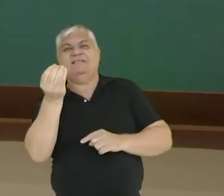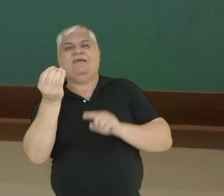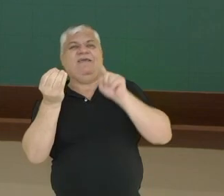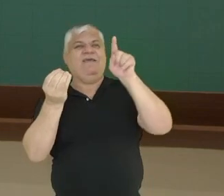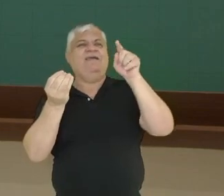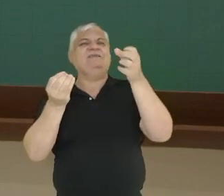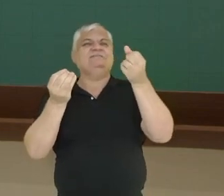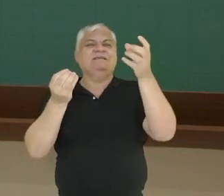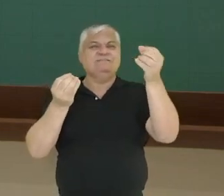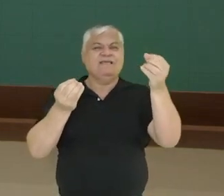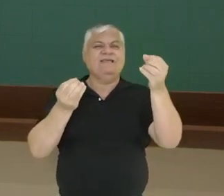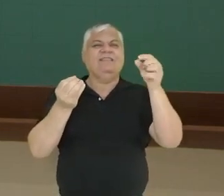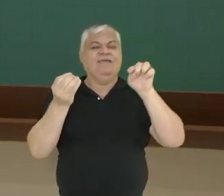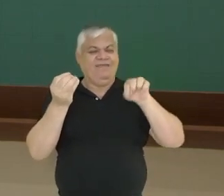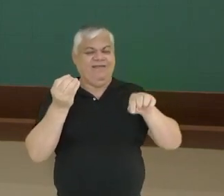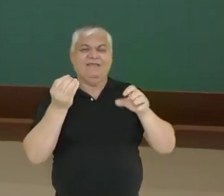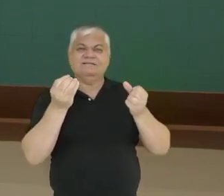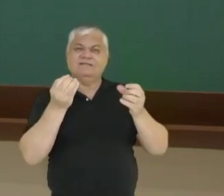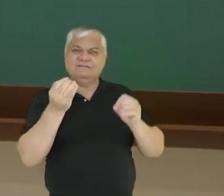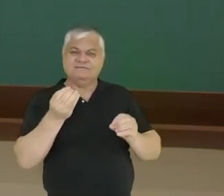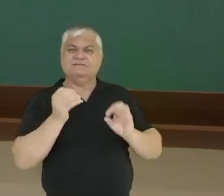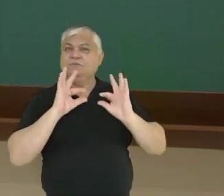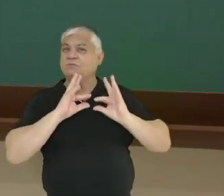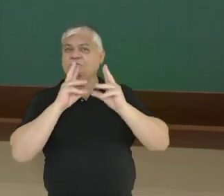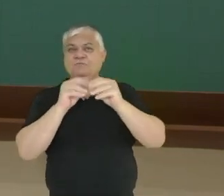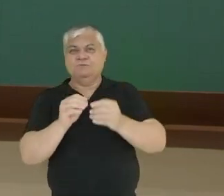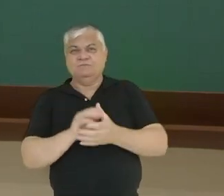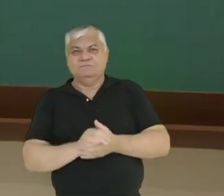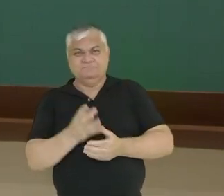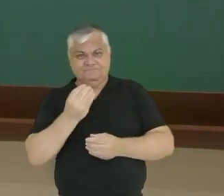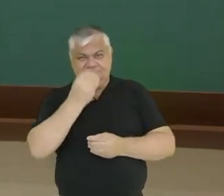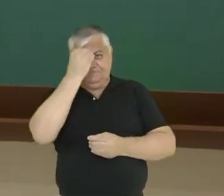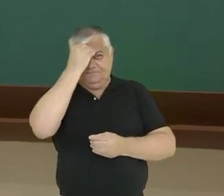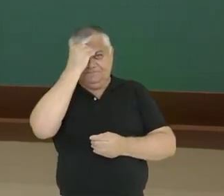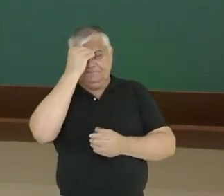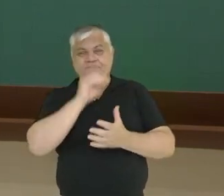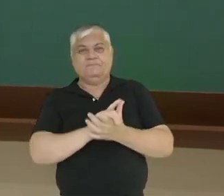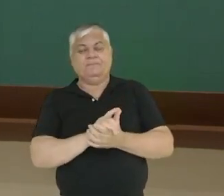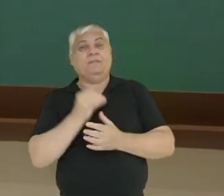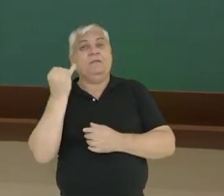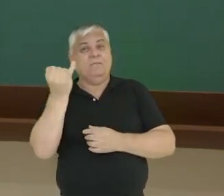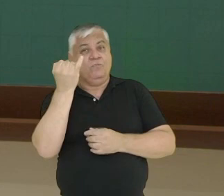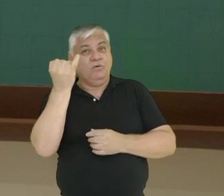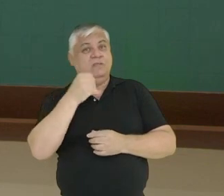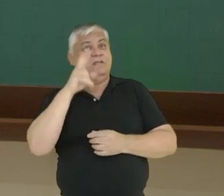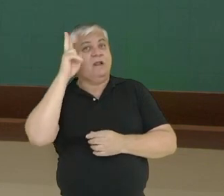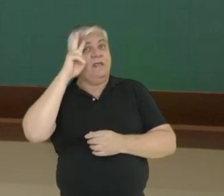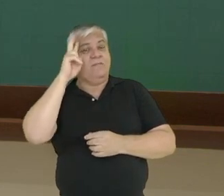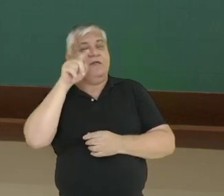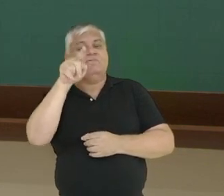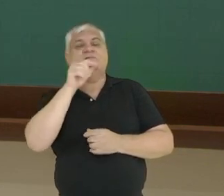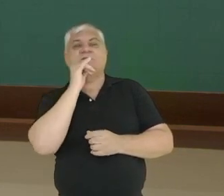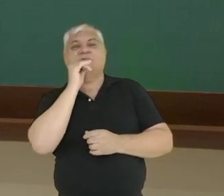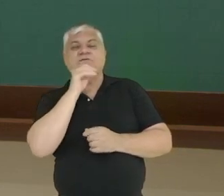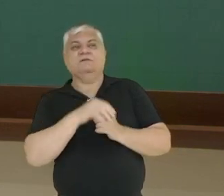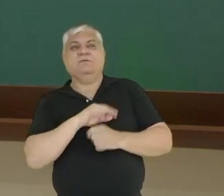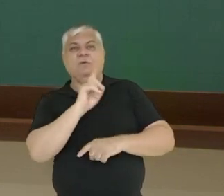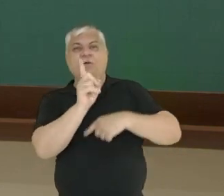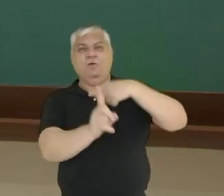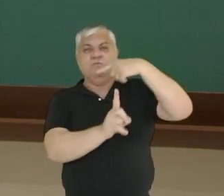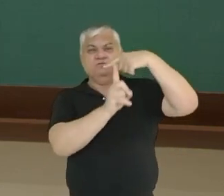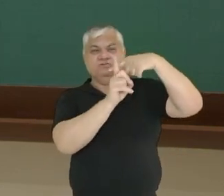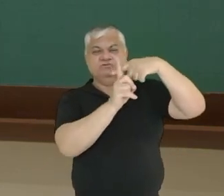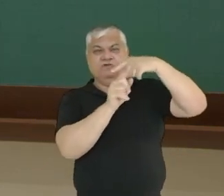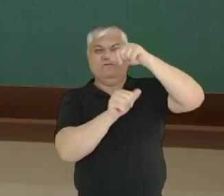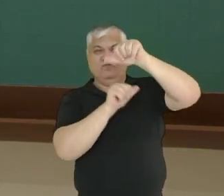60 graus, ok? Não esqueçam, é muito importante você lembrar que toda vez que você muda um termo para o